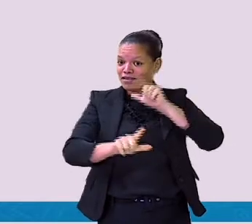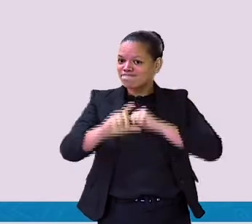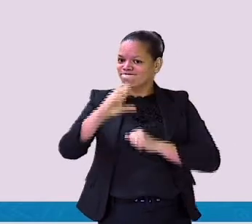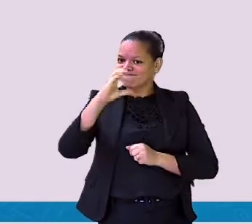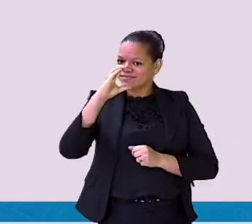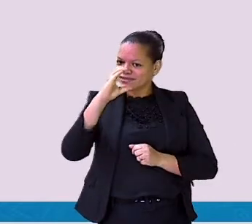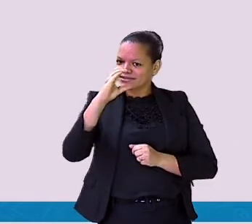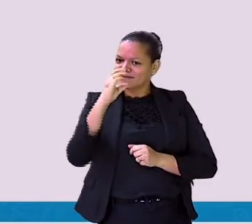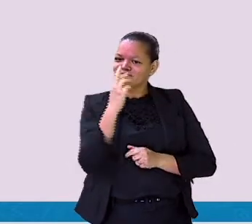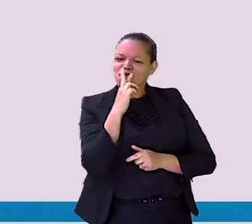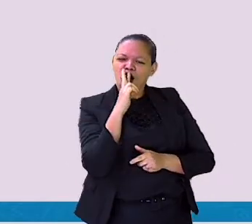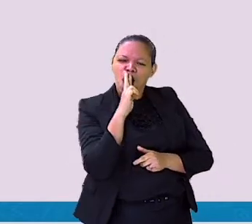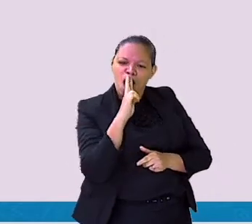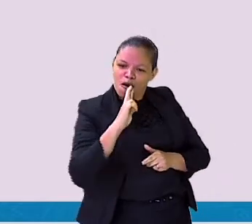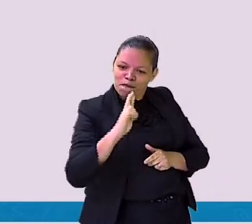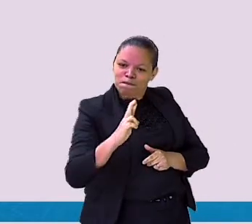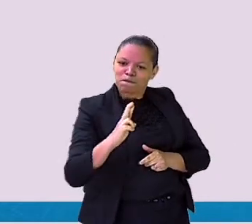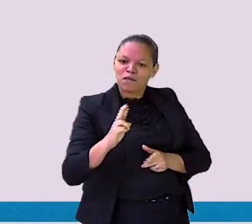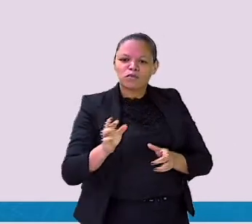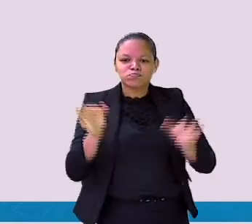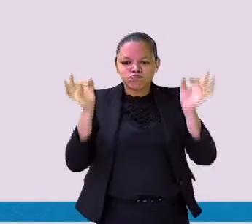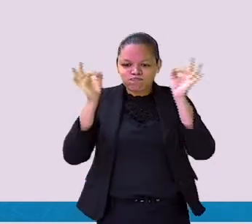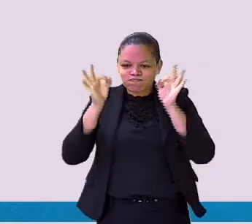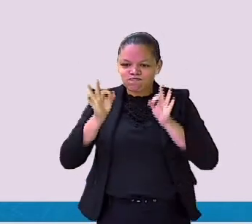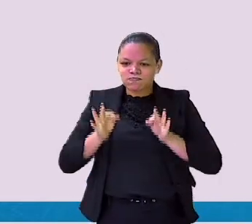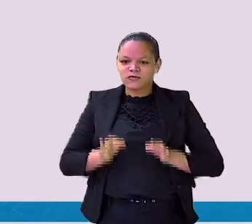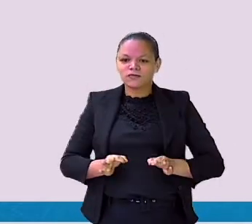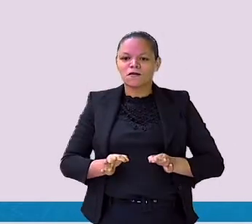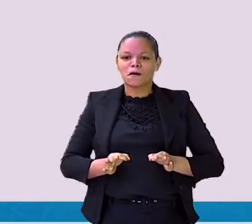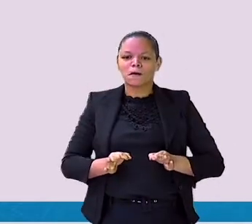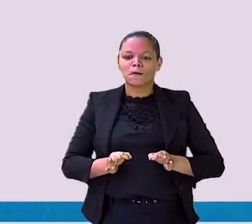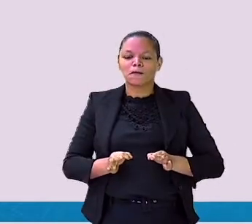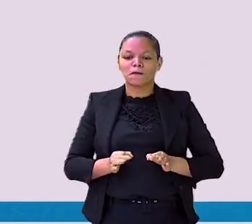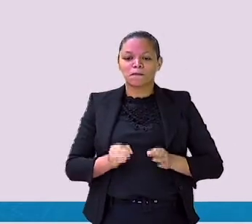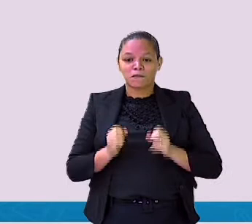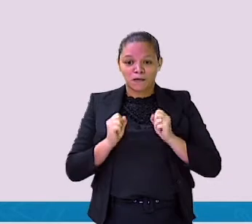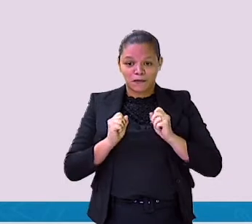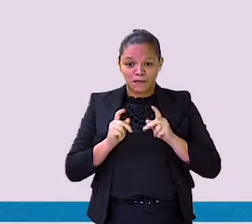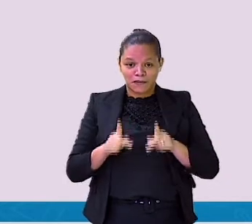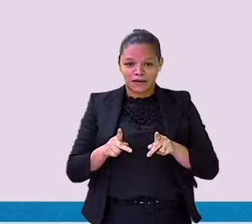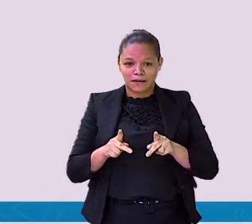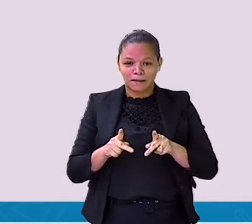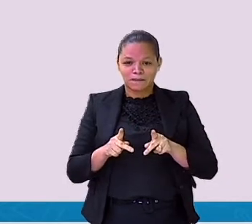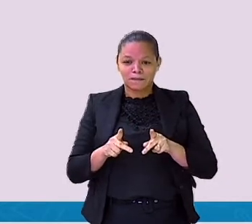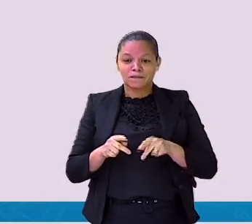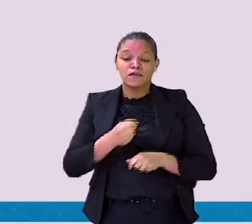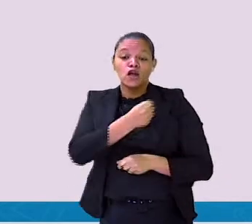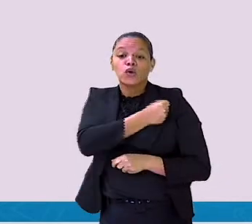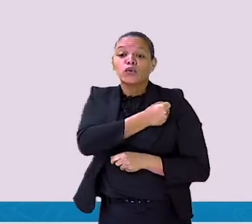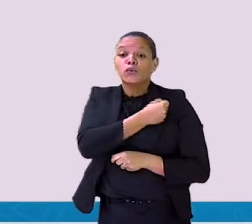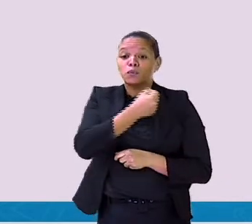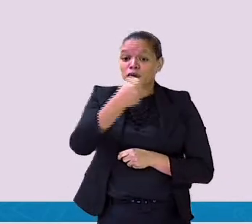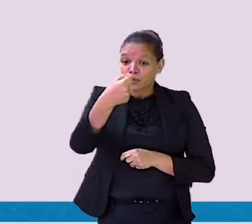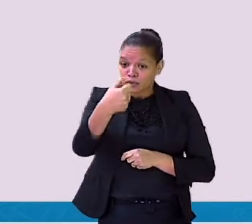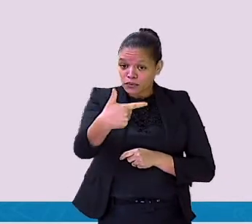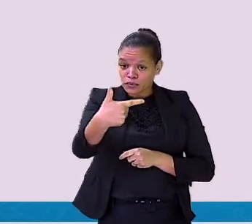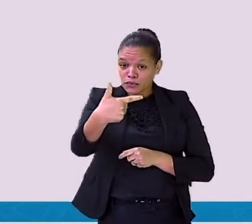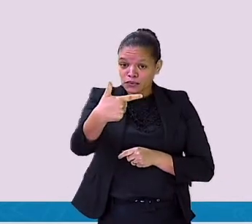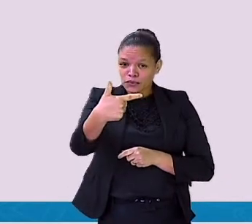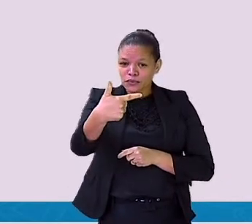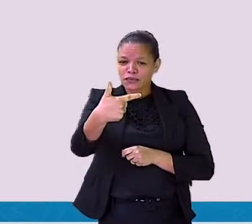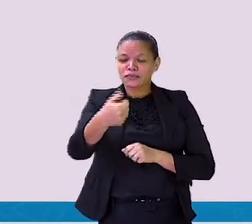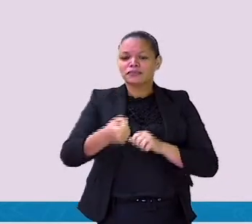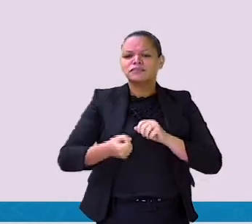a correta, que o texto que nós lemos agora é uma fábula. Agora o 2, gente.